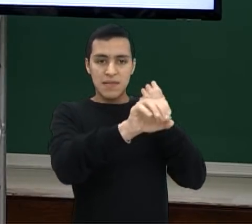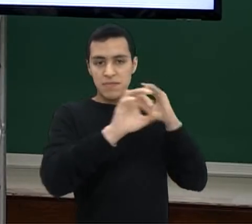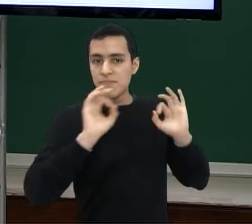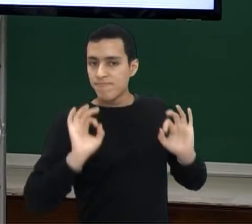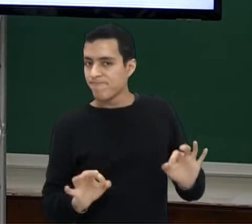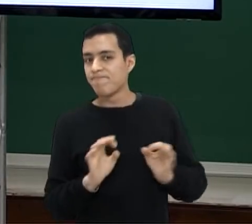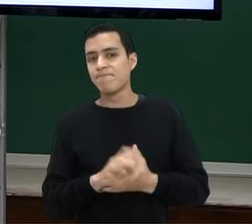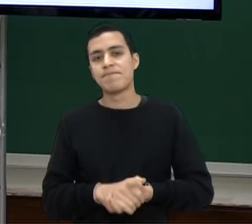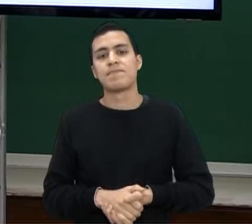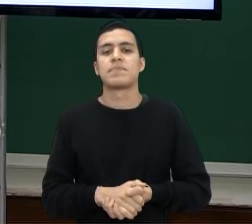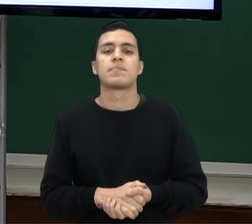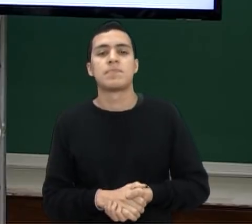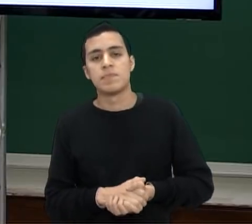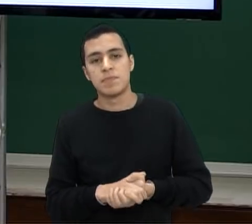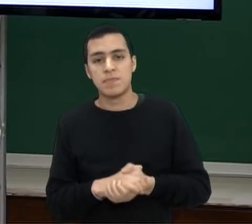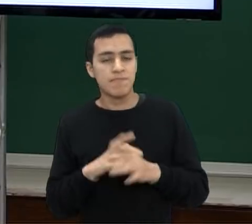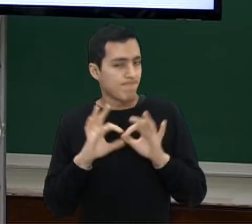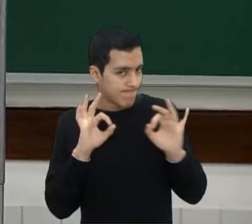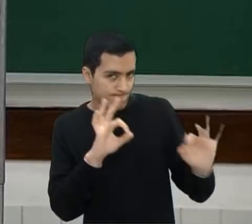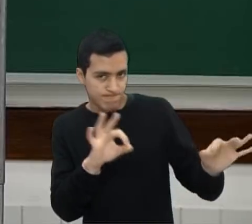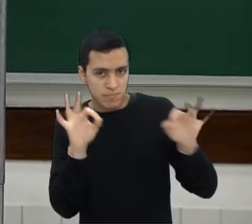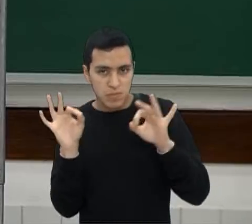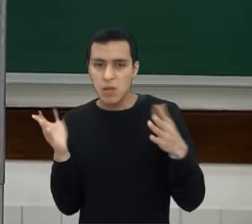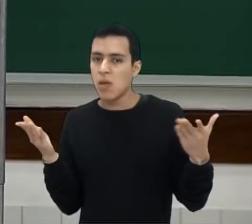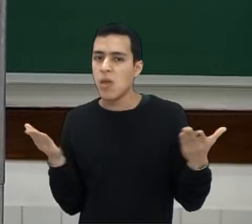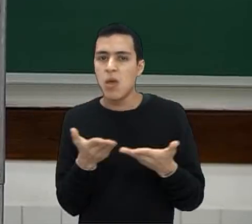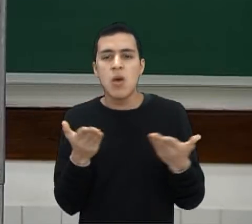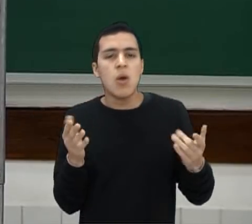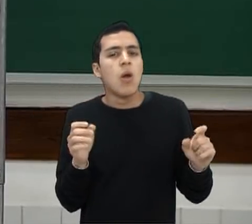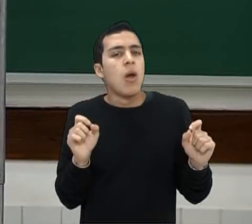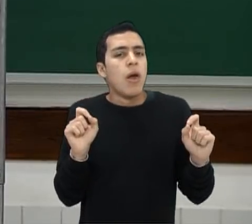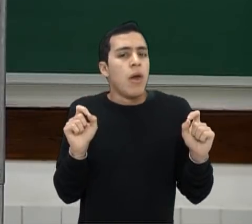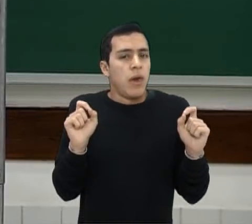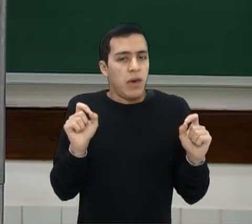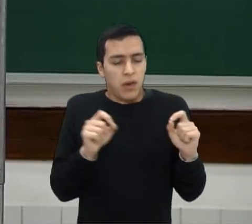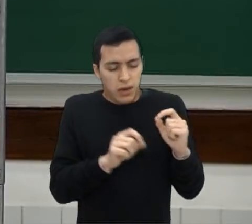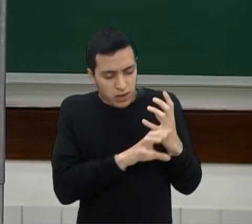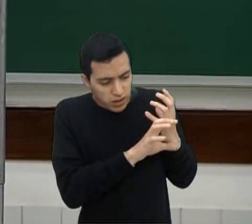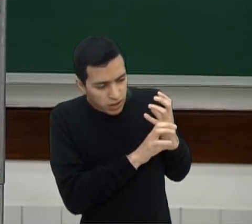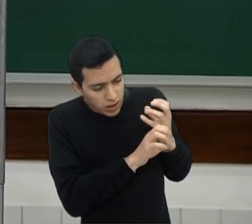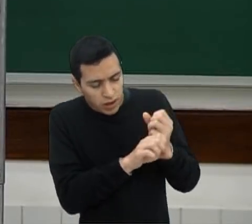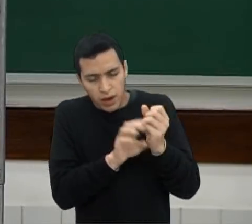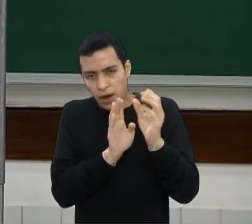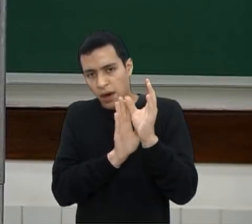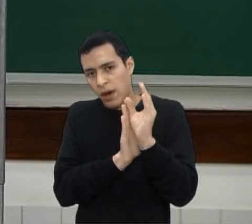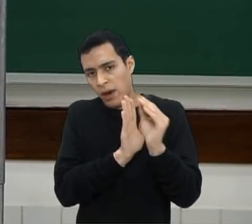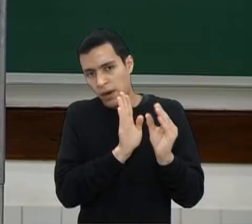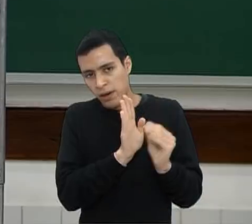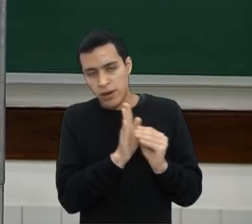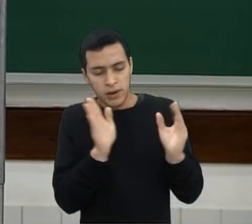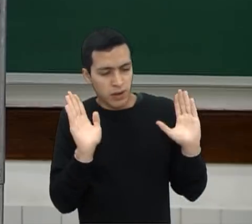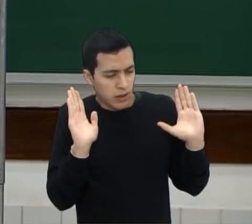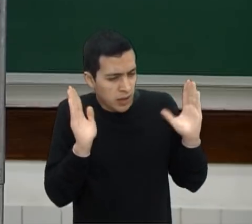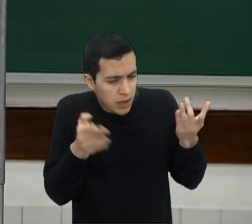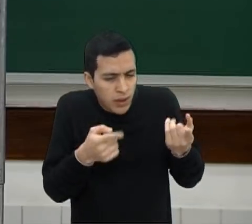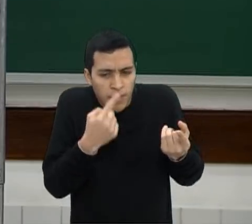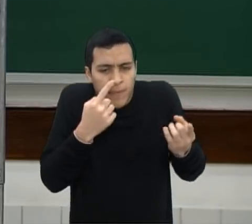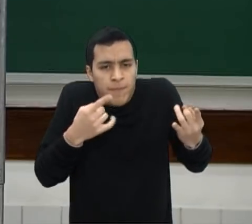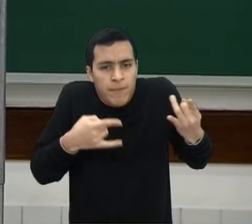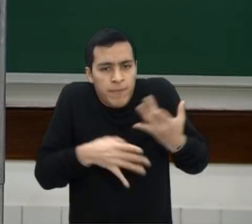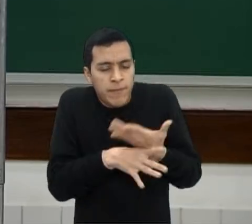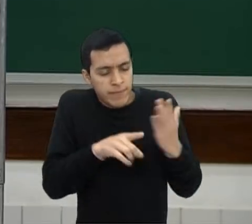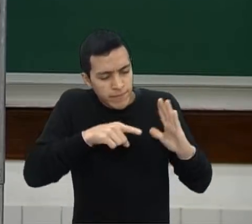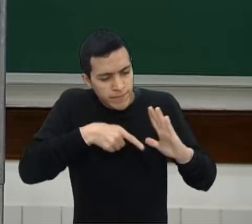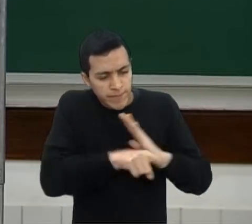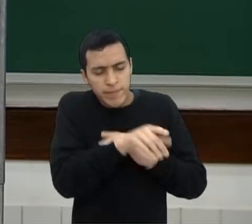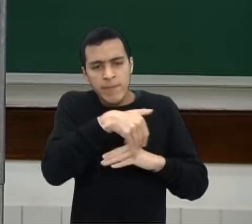certo? Então, vamos agora fazer um pouquinho mais de retomada desse conteúdo, né, que a gente já está familiarizado, vamos